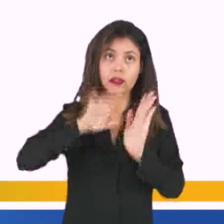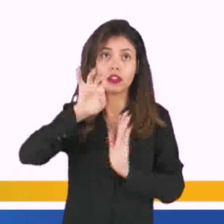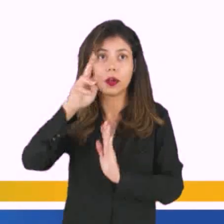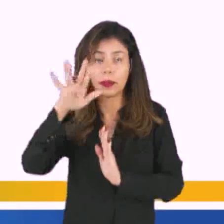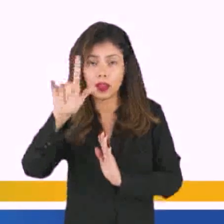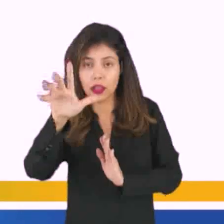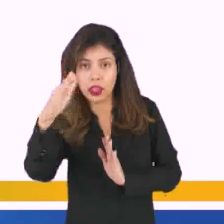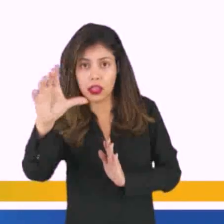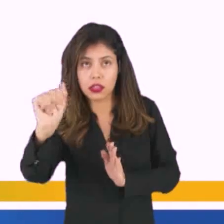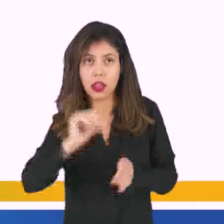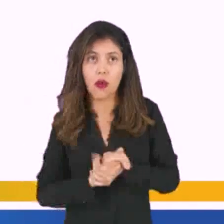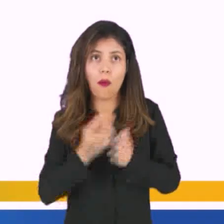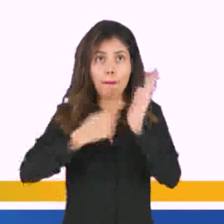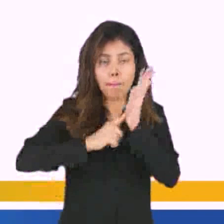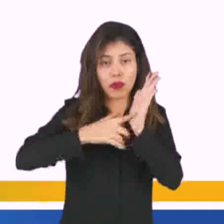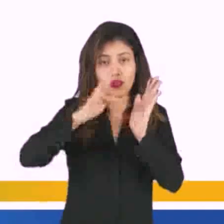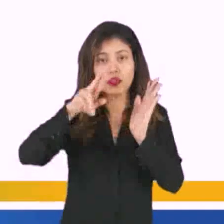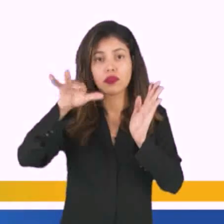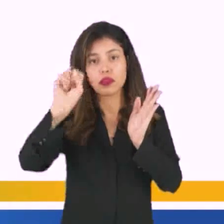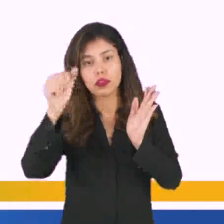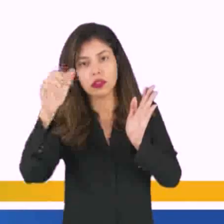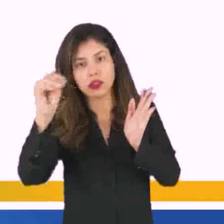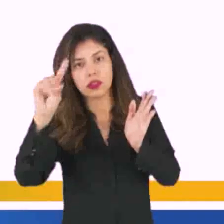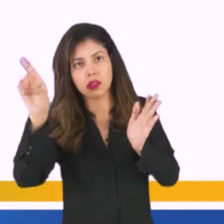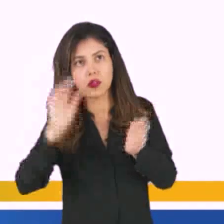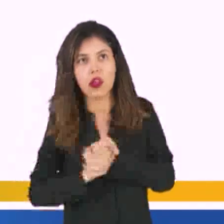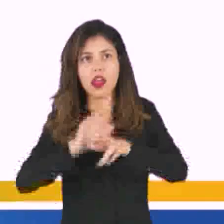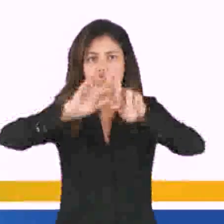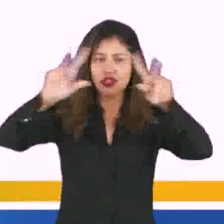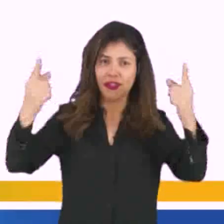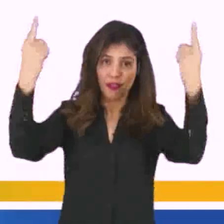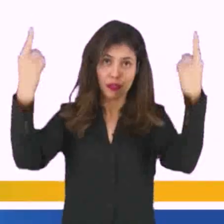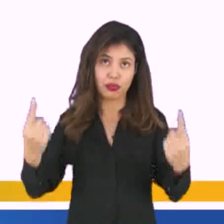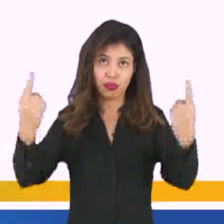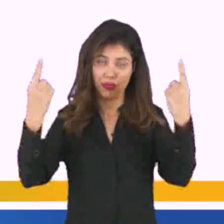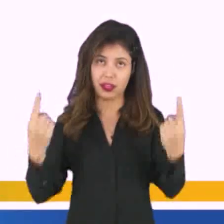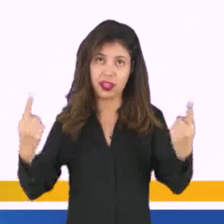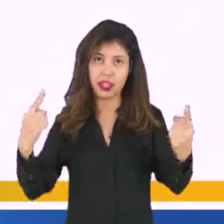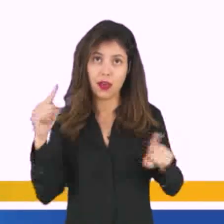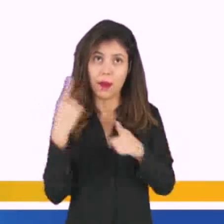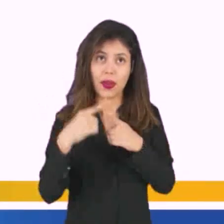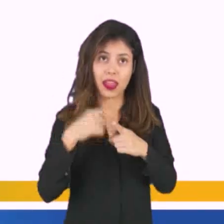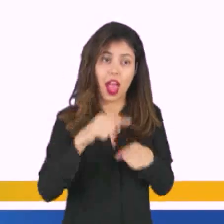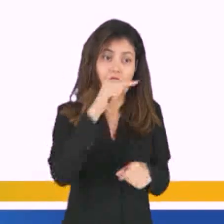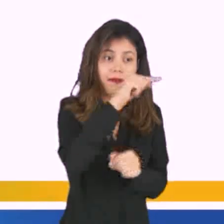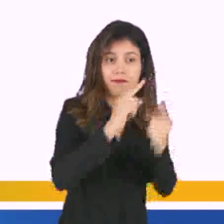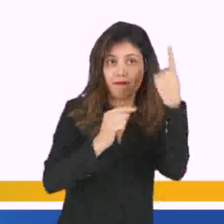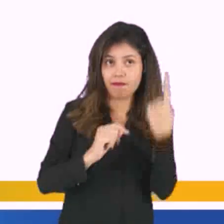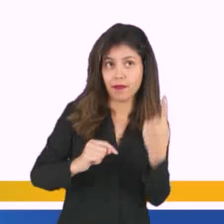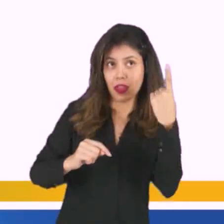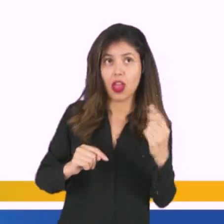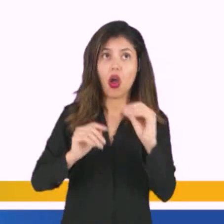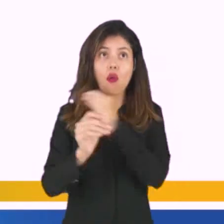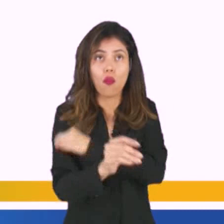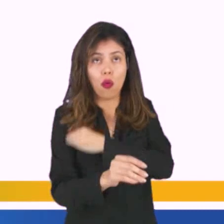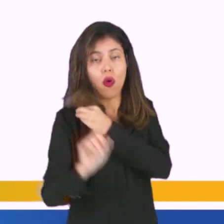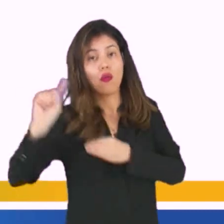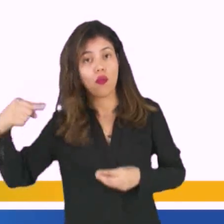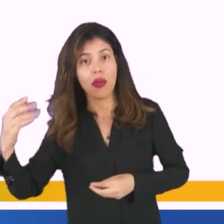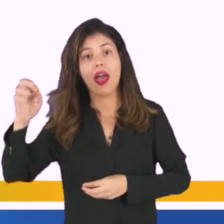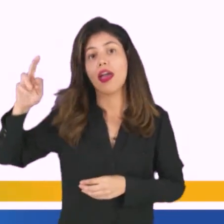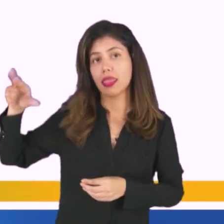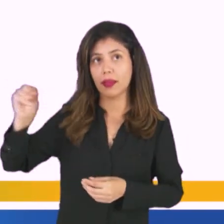densidade vai ser diferente, porque aqui é um álcool e aqui é um éter, gente. Então vamos lá. Tipos